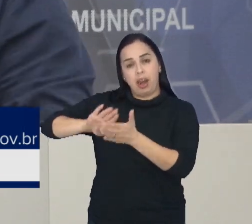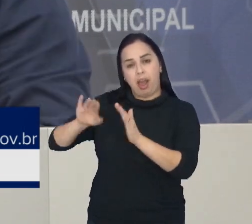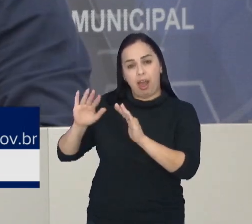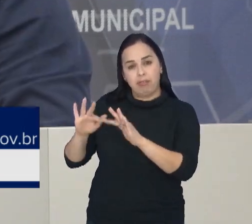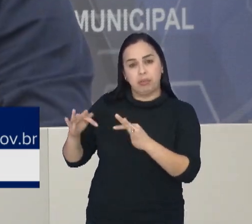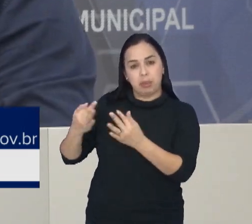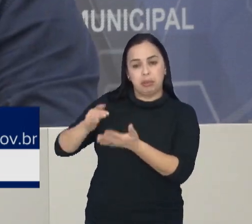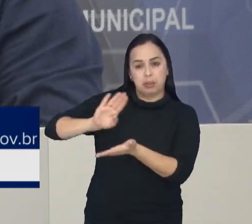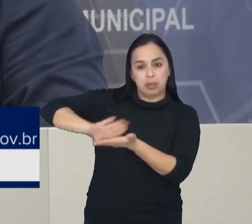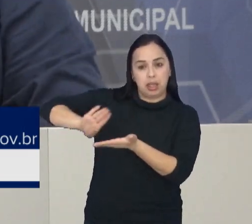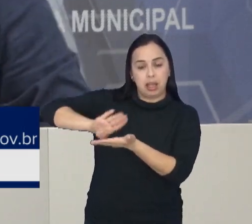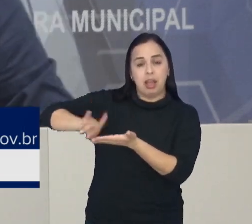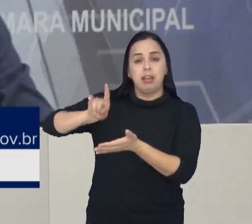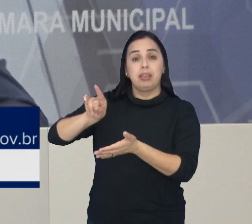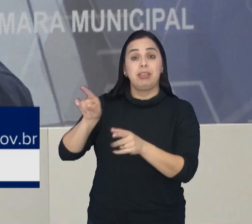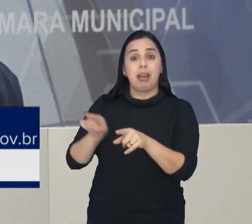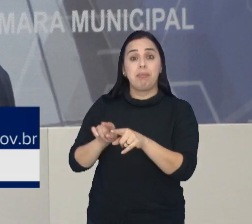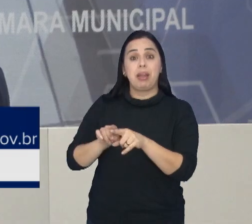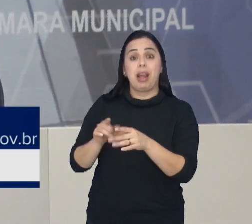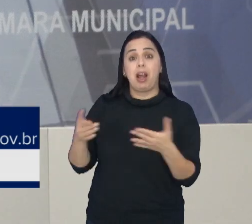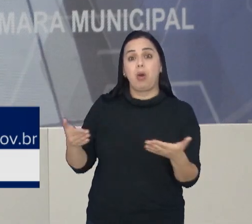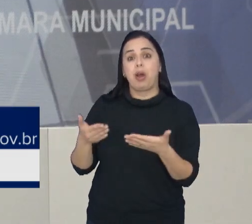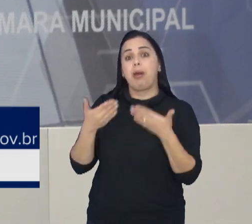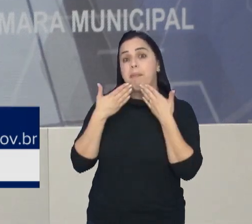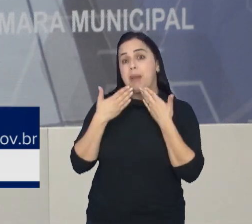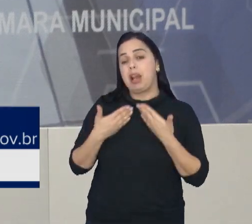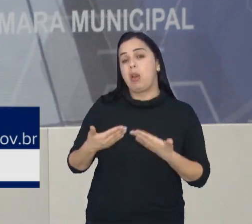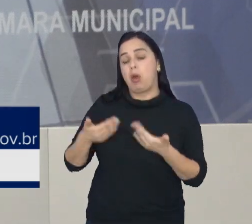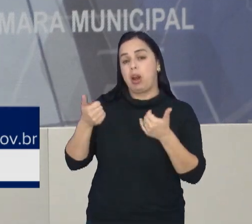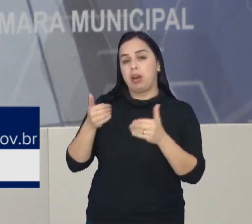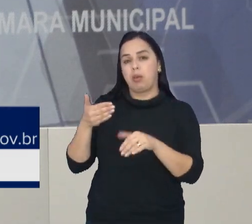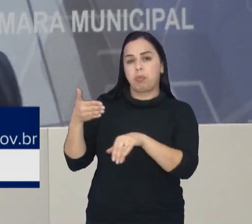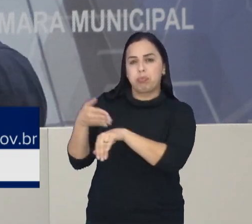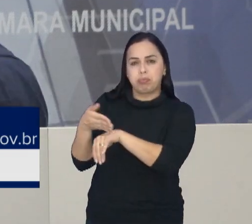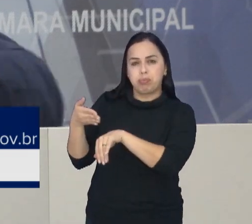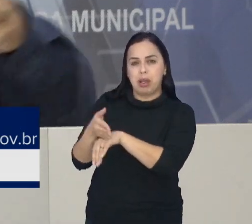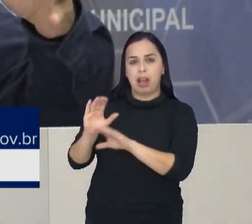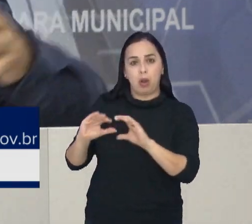então, melhorar o acesso daquela comunidade que há muito